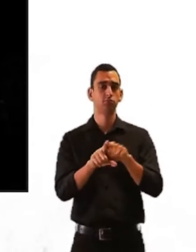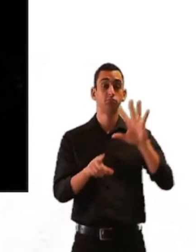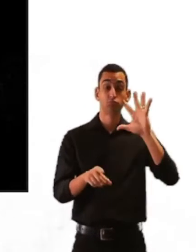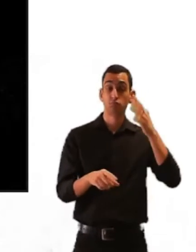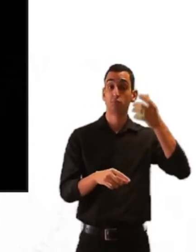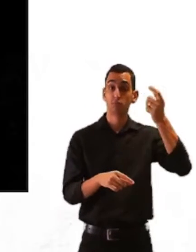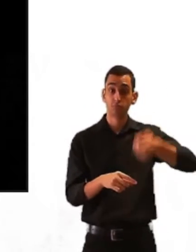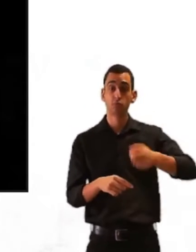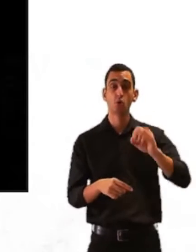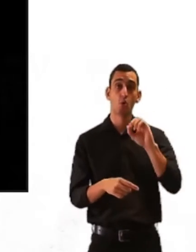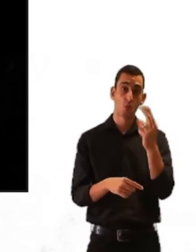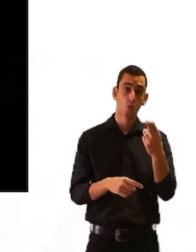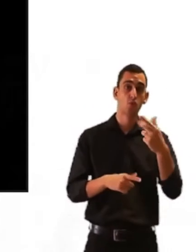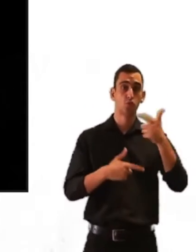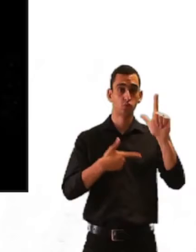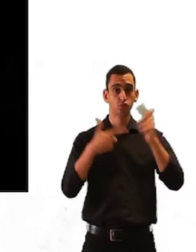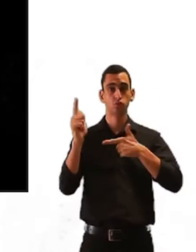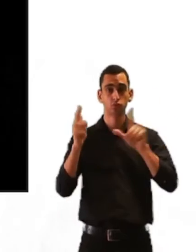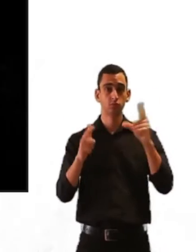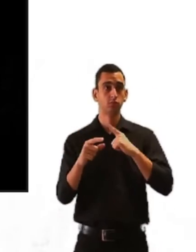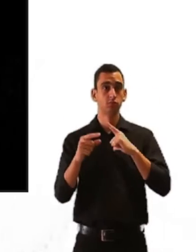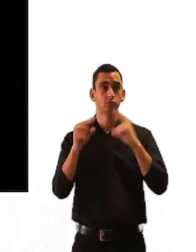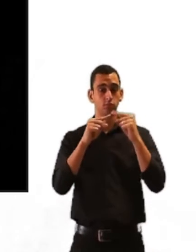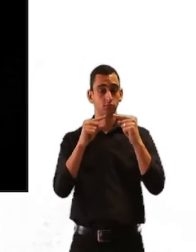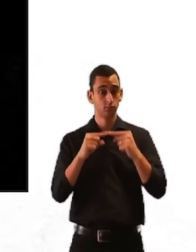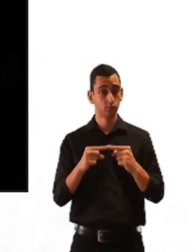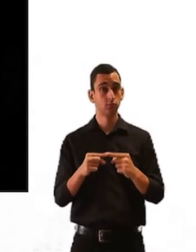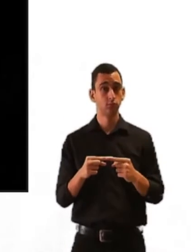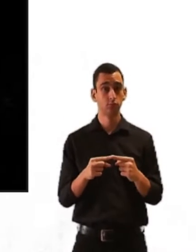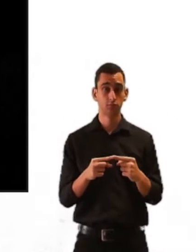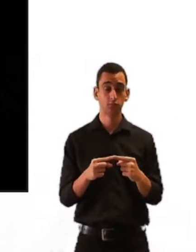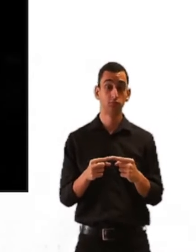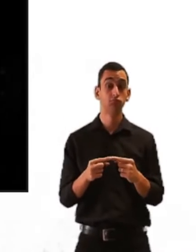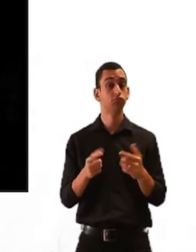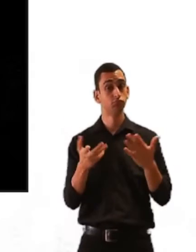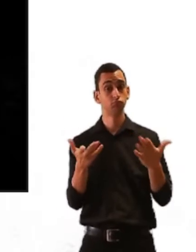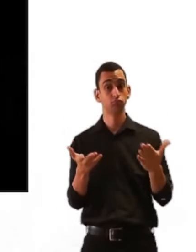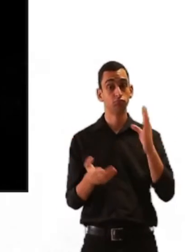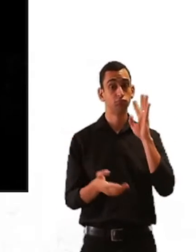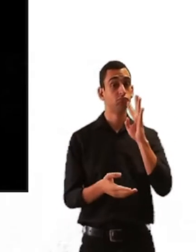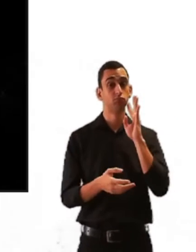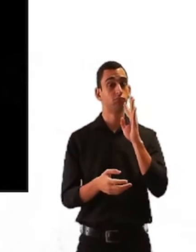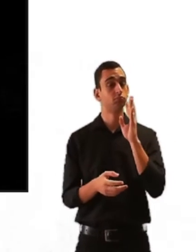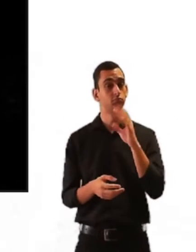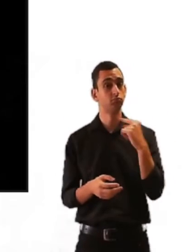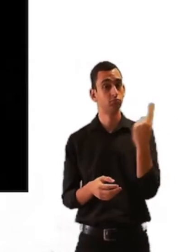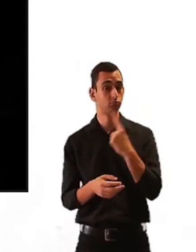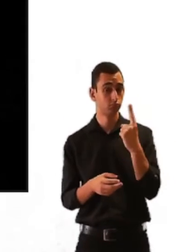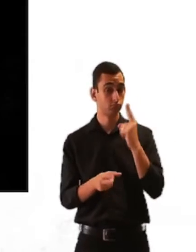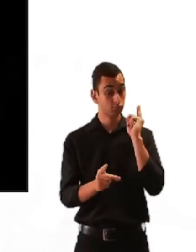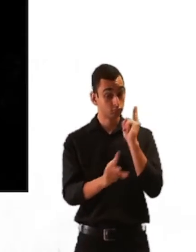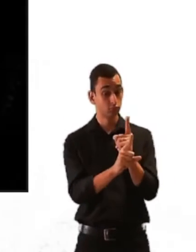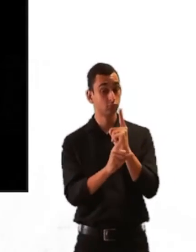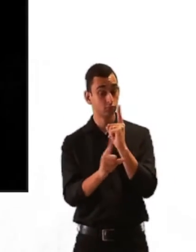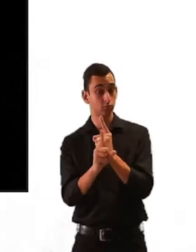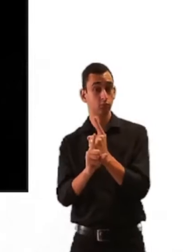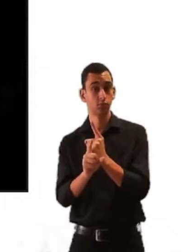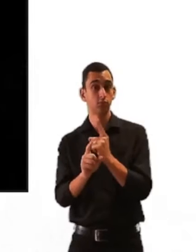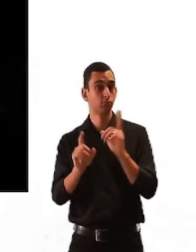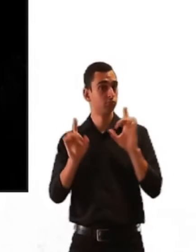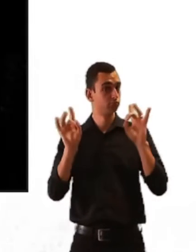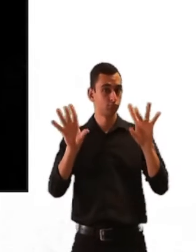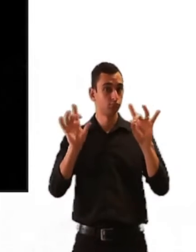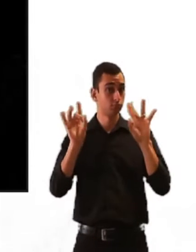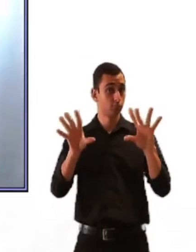com desvios cognitivos, com vieses. O que que é interessante a gente